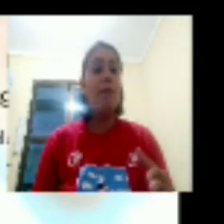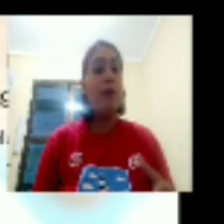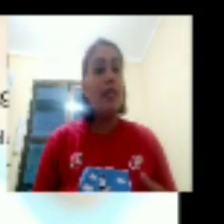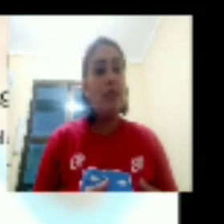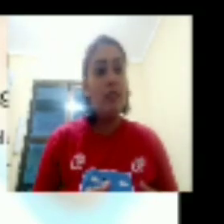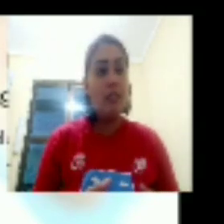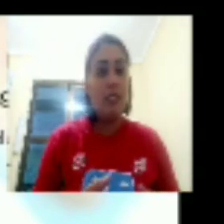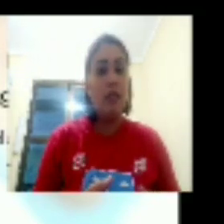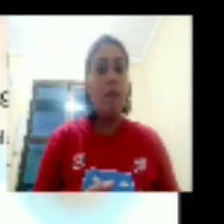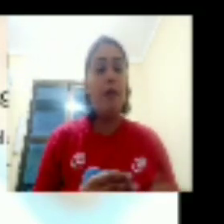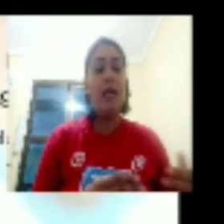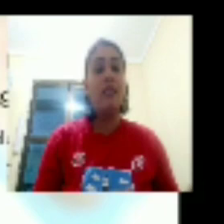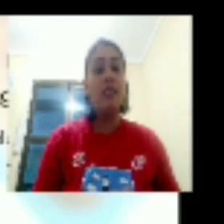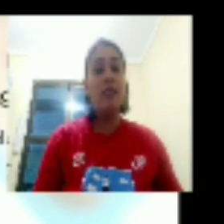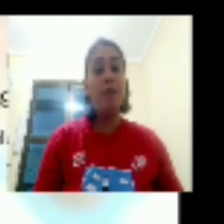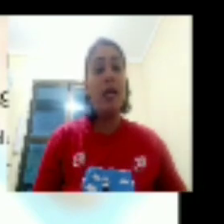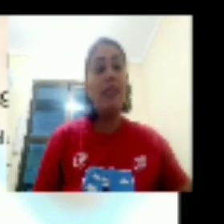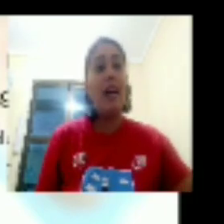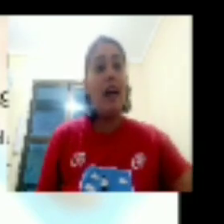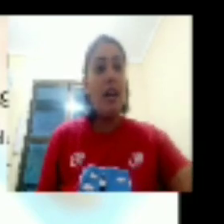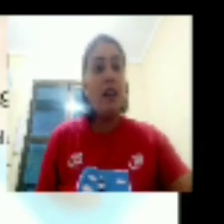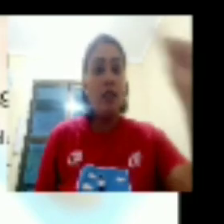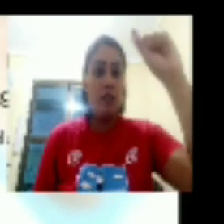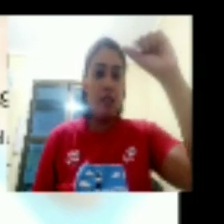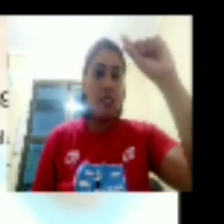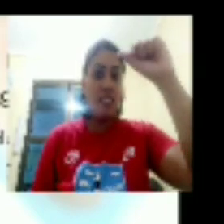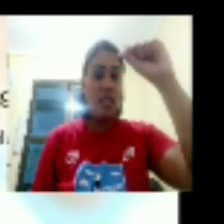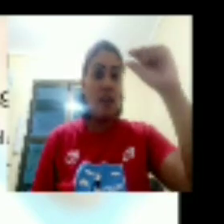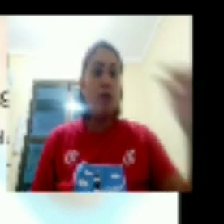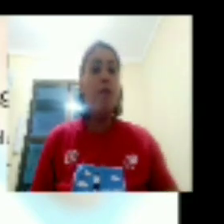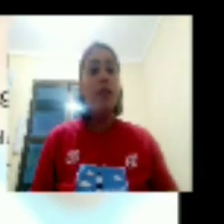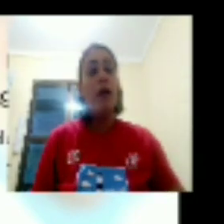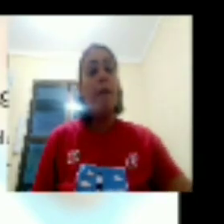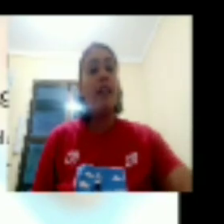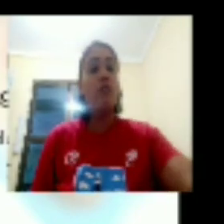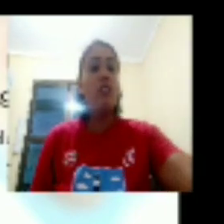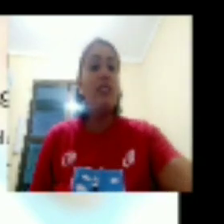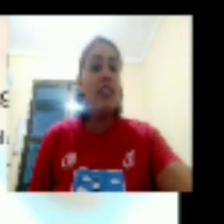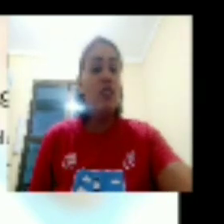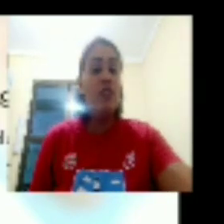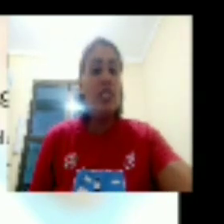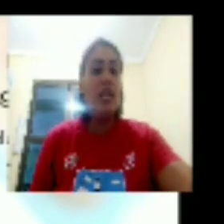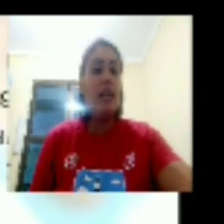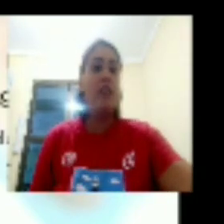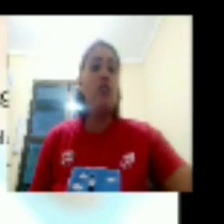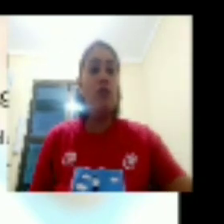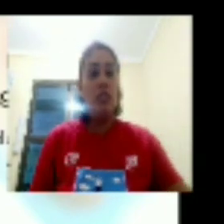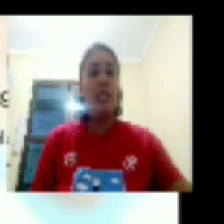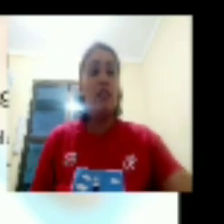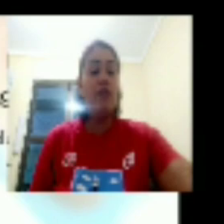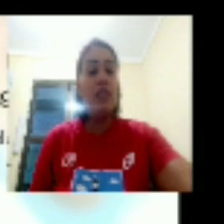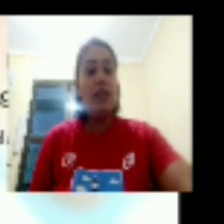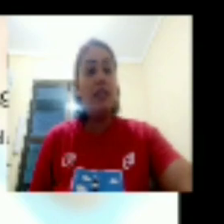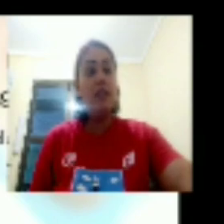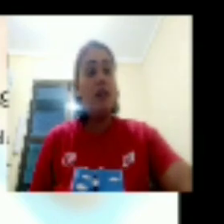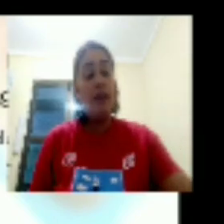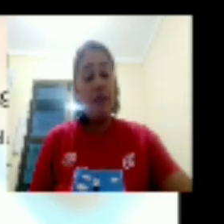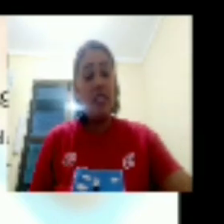um limite para dar dinheiro para as unidades federadas.